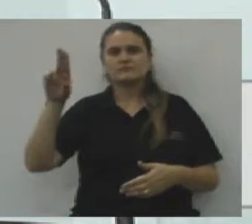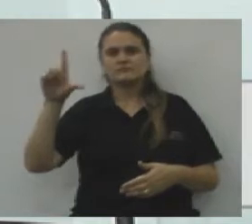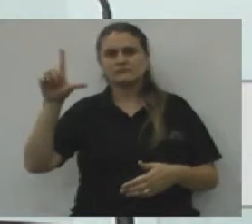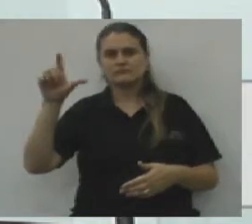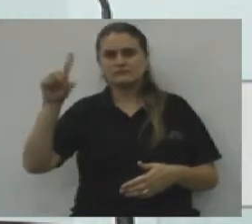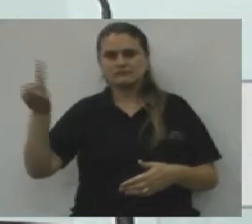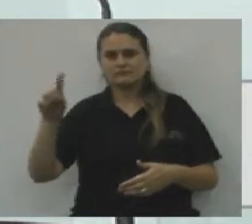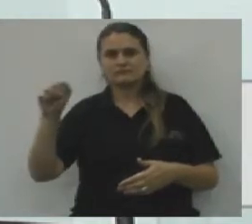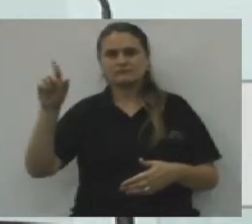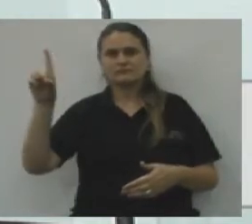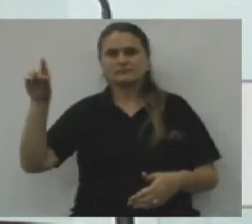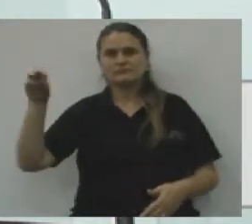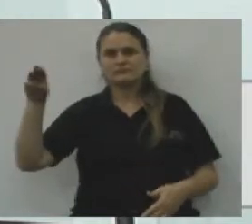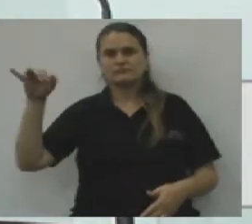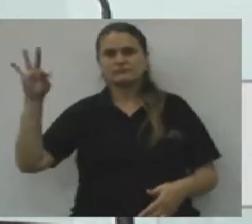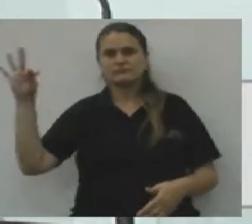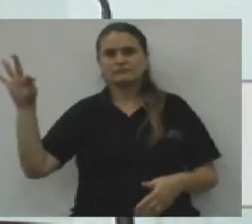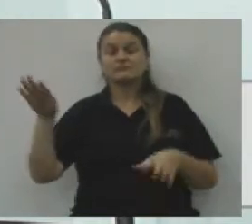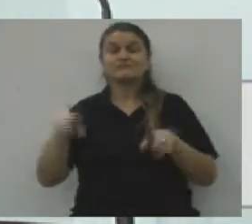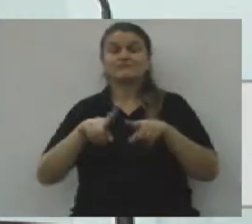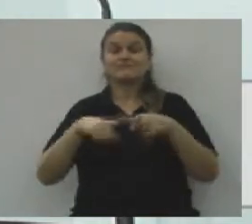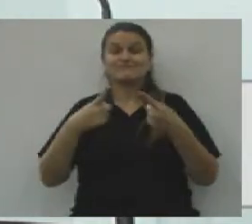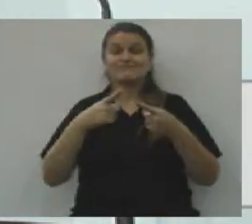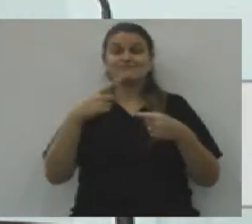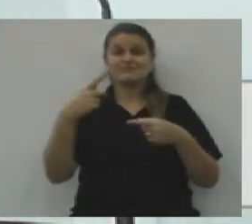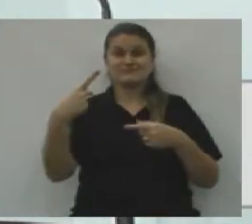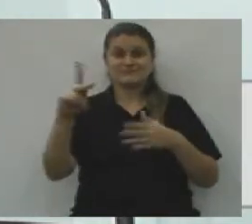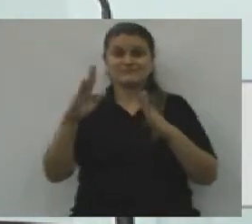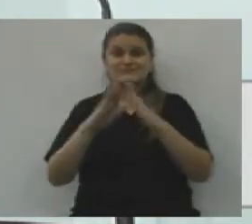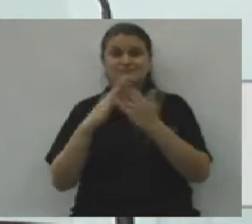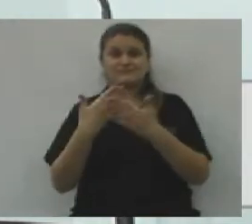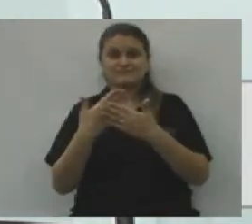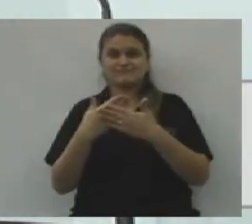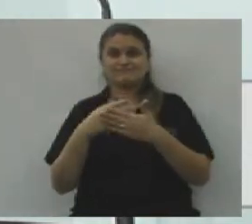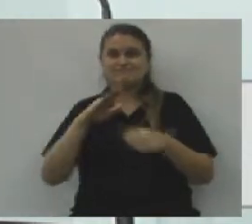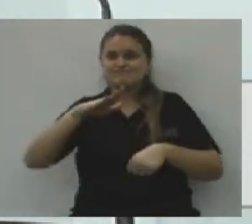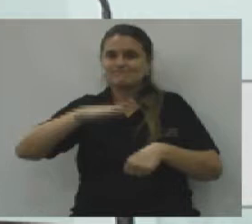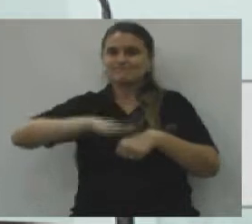têm dualidade. Mas o grande impacto foi ali. E de forma